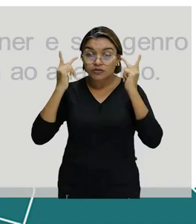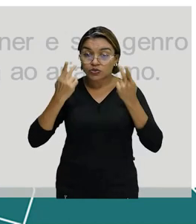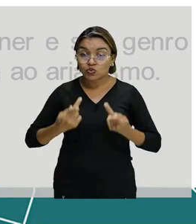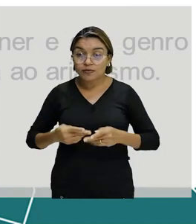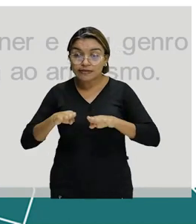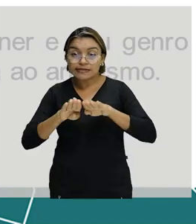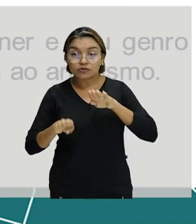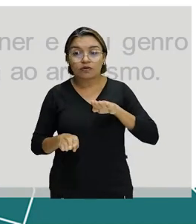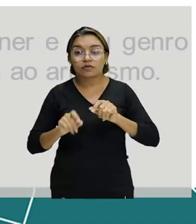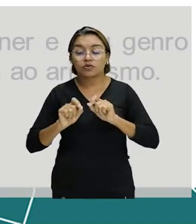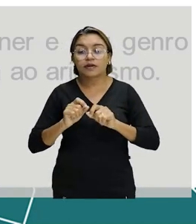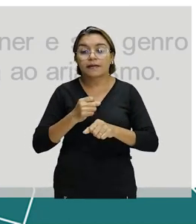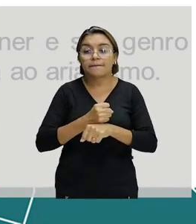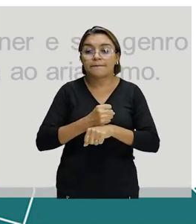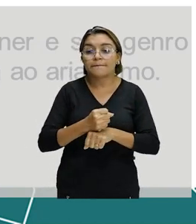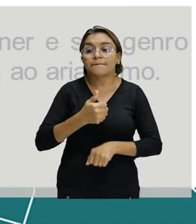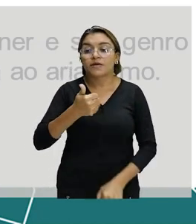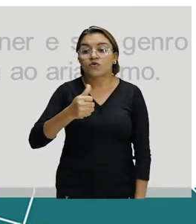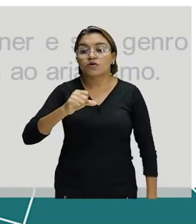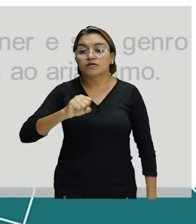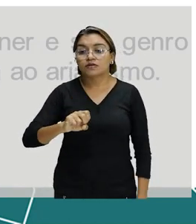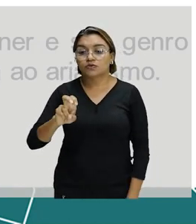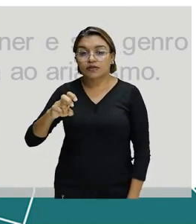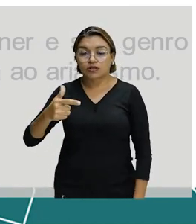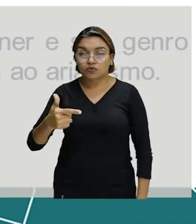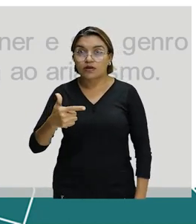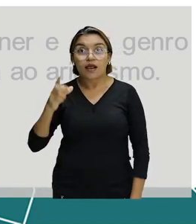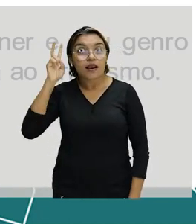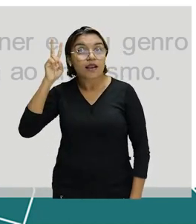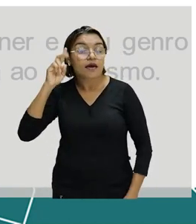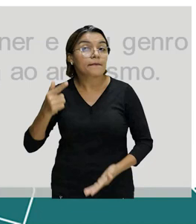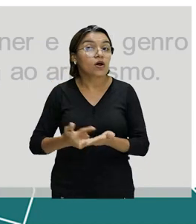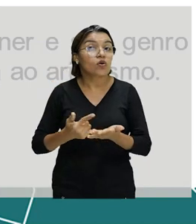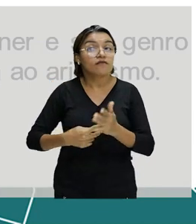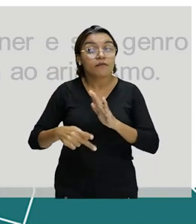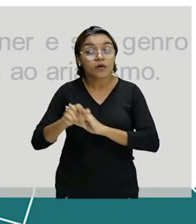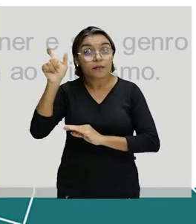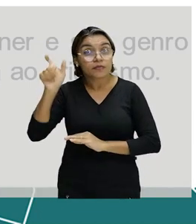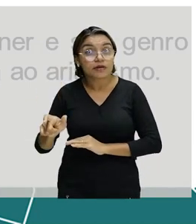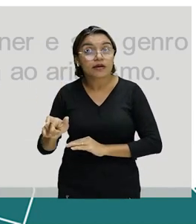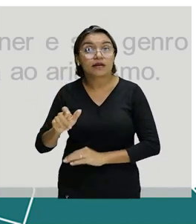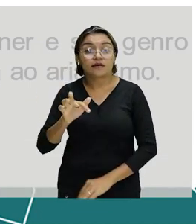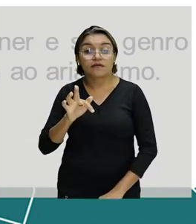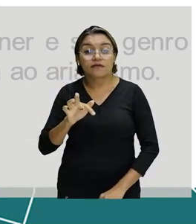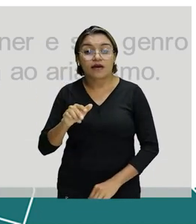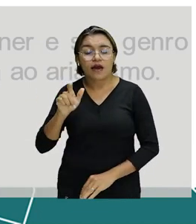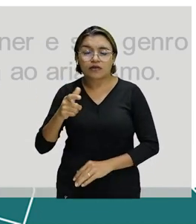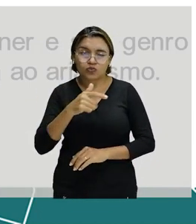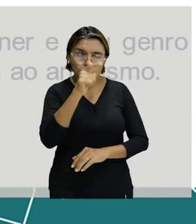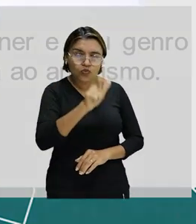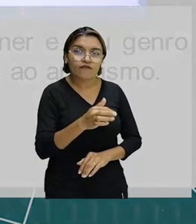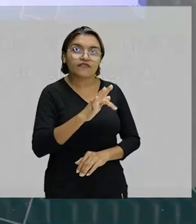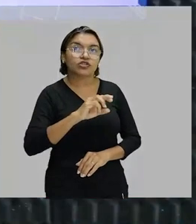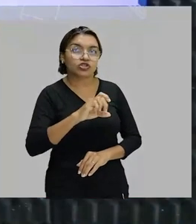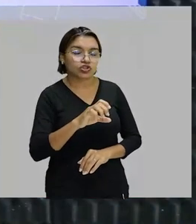ó 1852 lembra que o livro do Fit é do comecinho do século XIX esse do gubin já é da metade